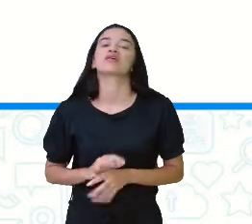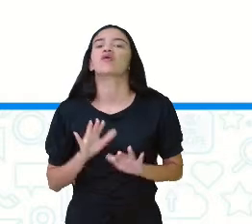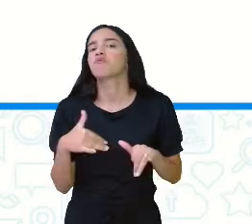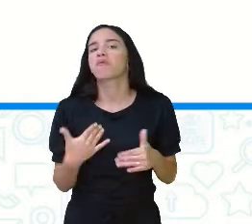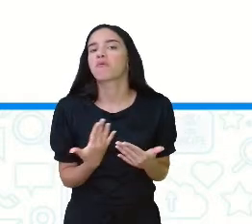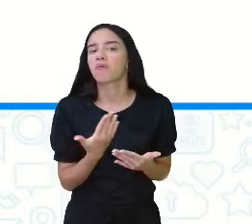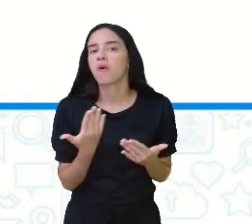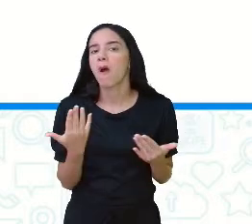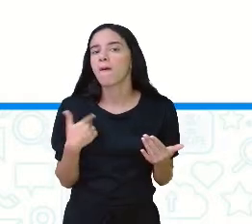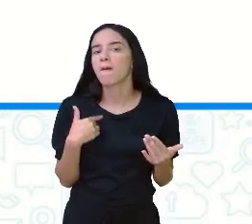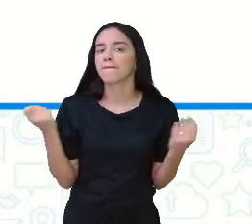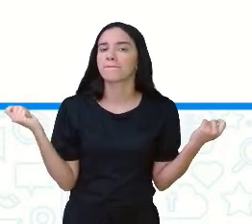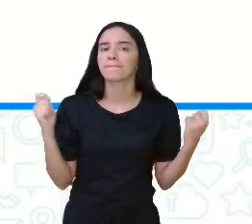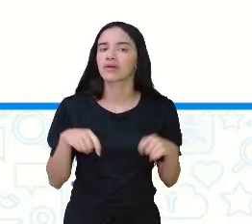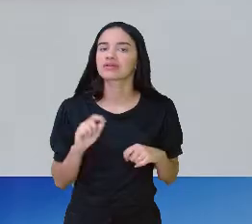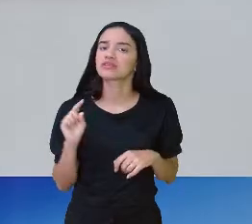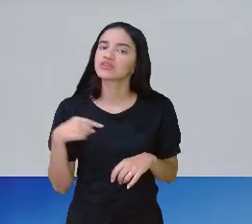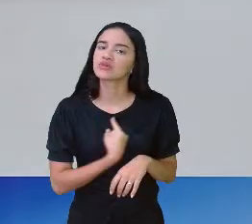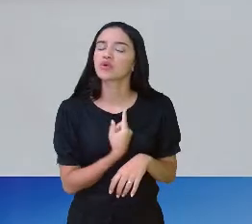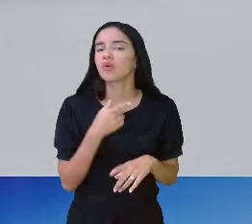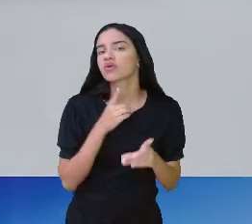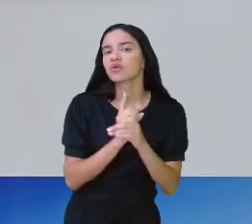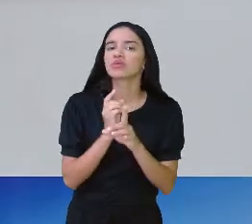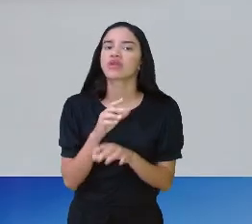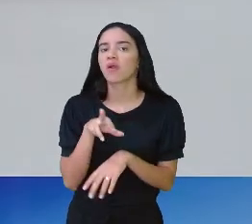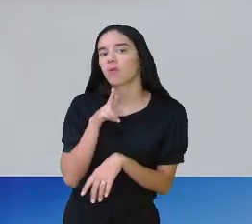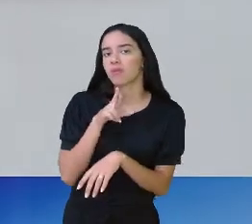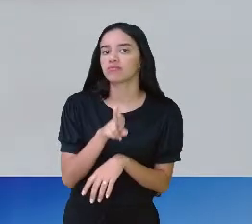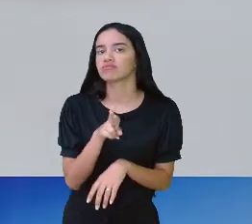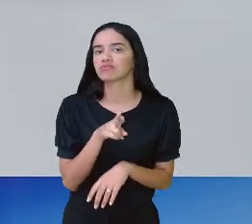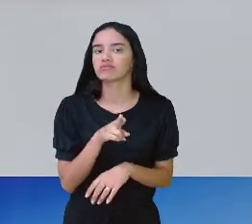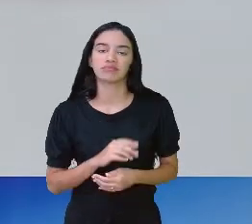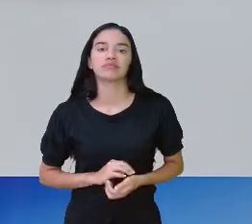Qual seria a possibilidade da gente encontrar o resultado?